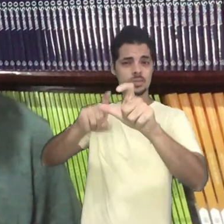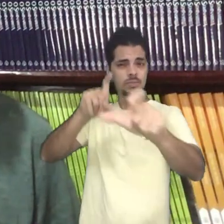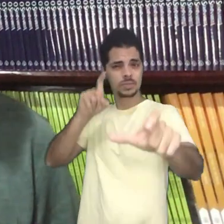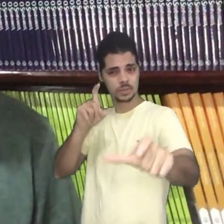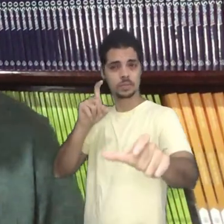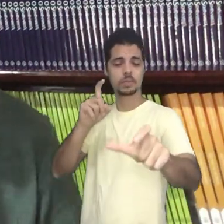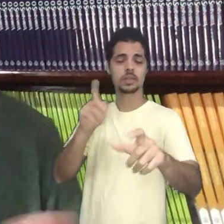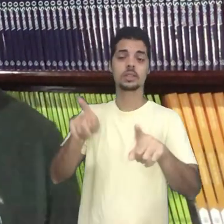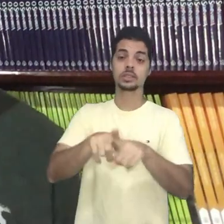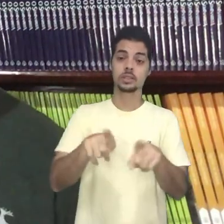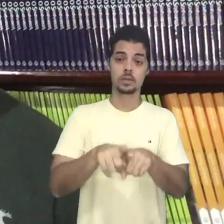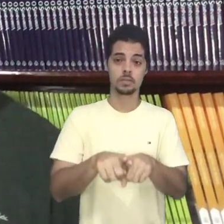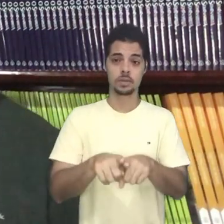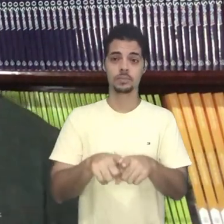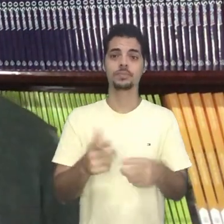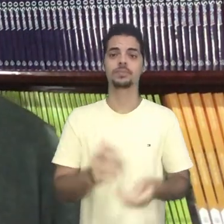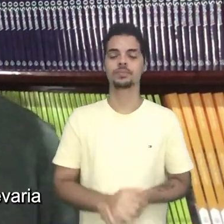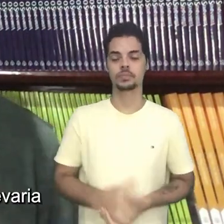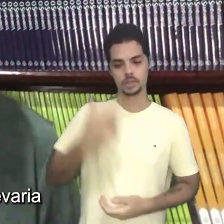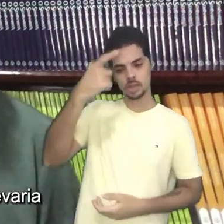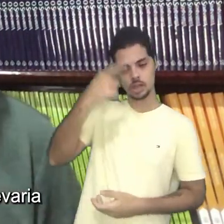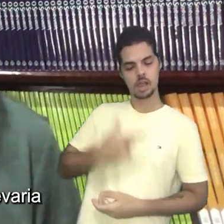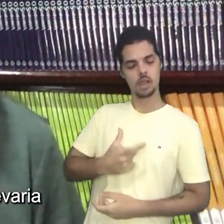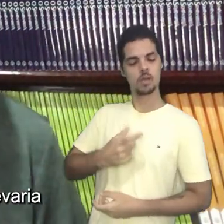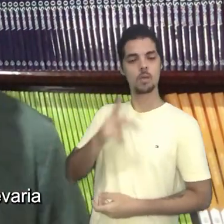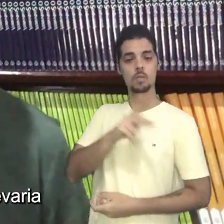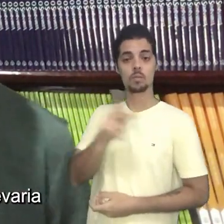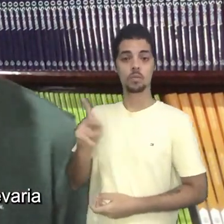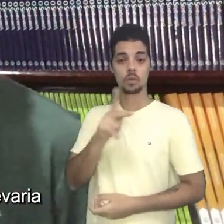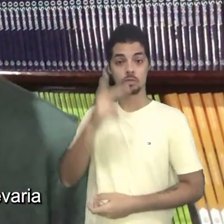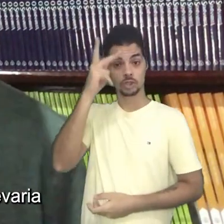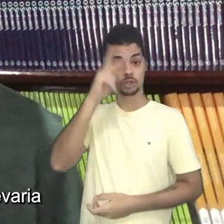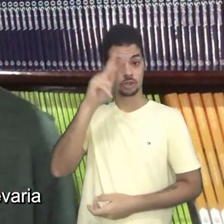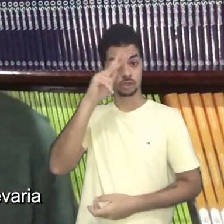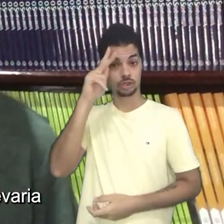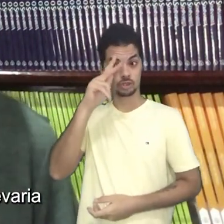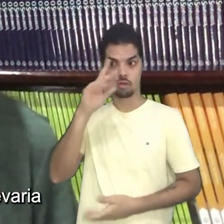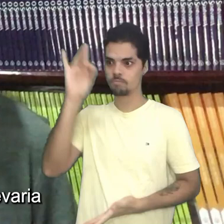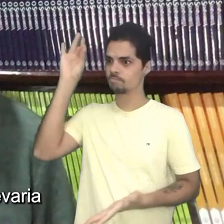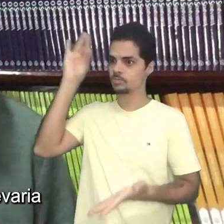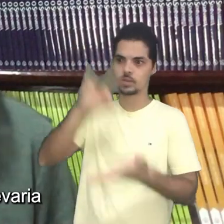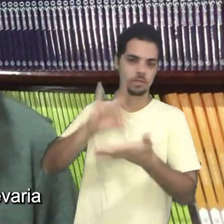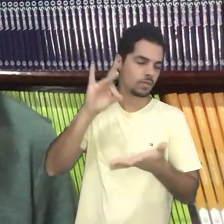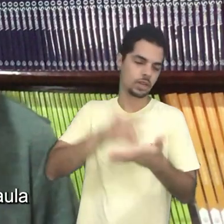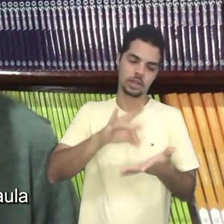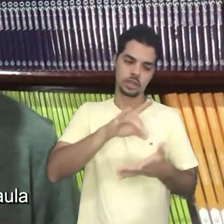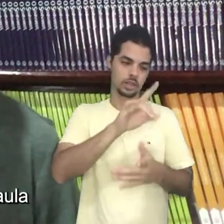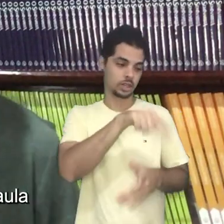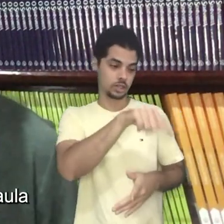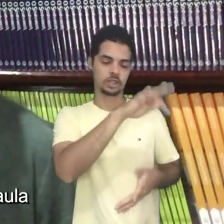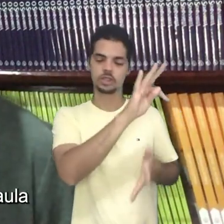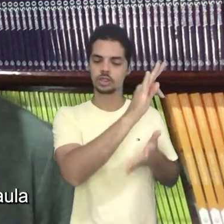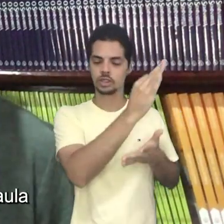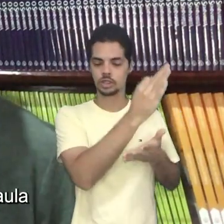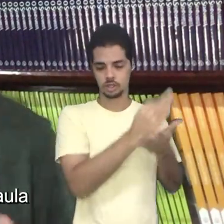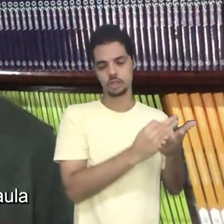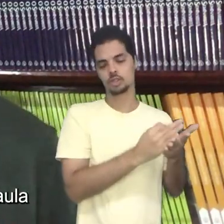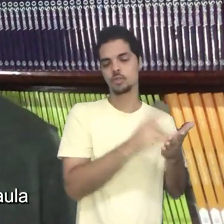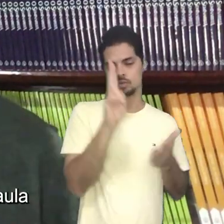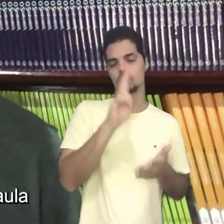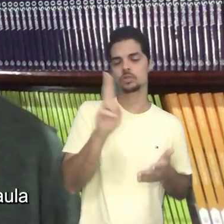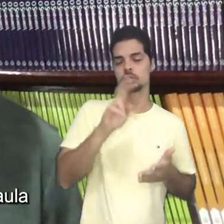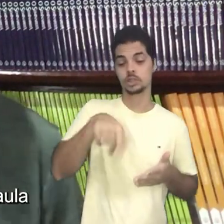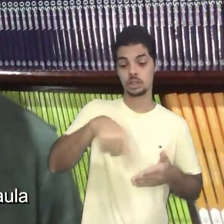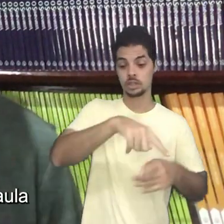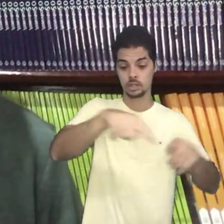Brasil no qual nós conhecemos hoje. Como professor do ensino médio, eu levaria com certeza esse